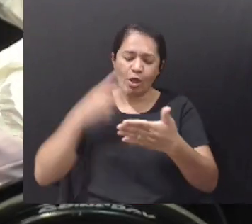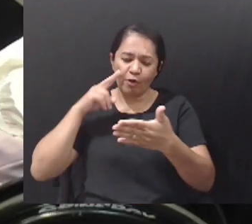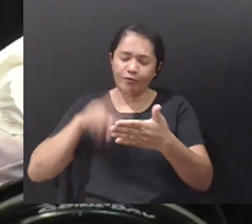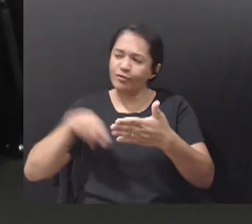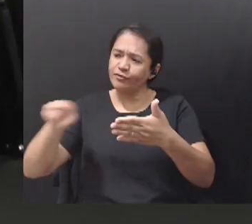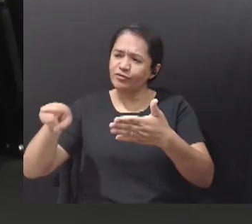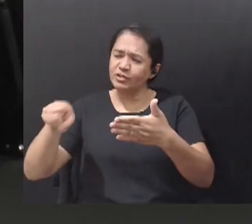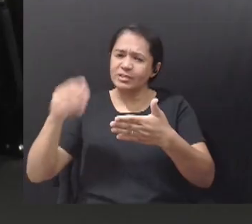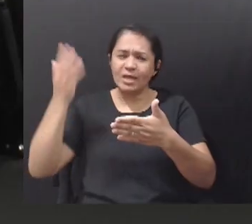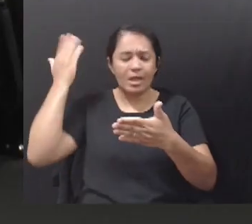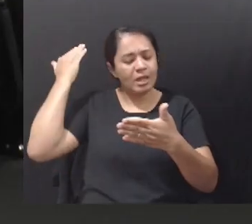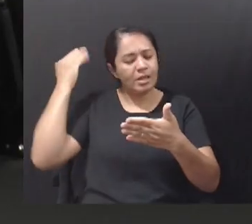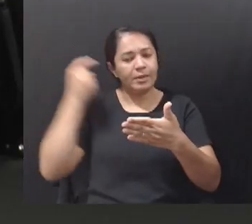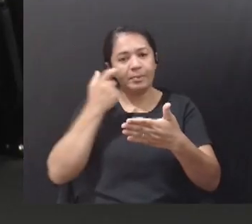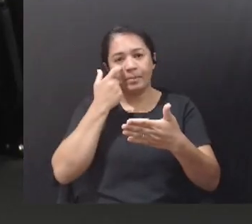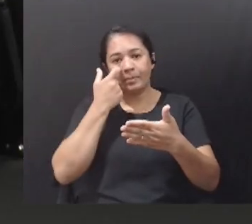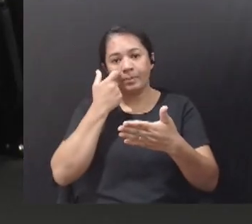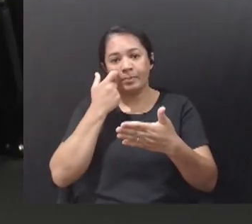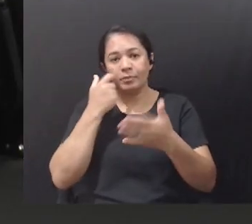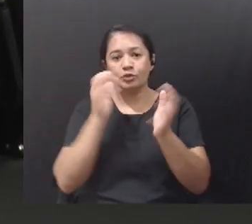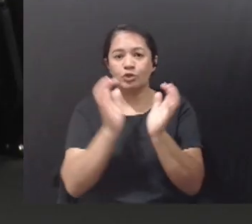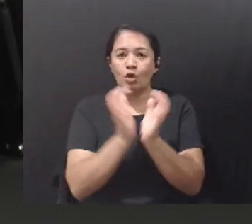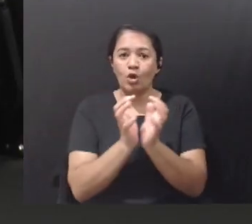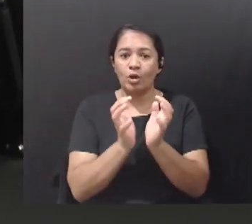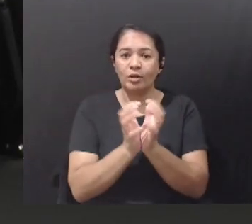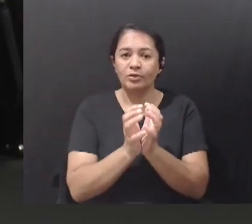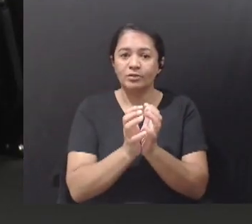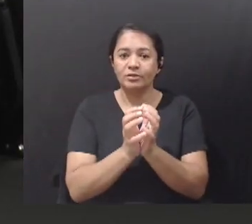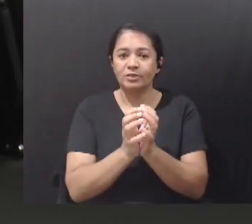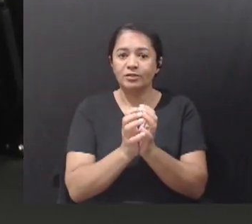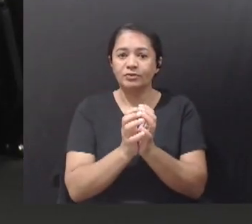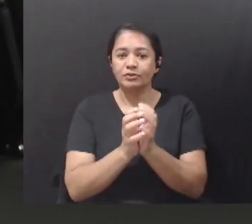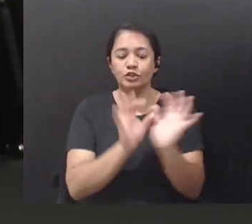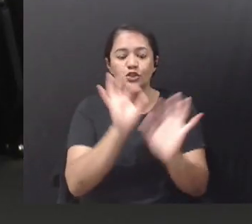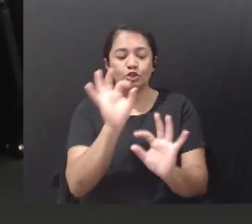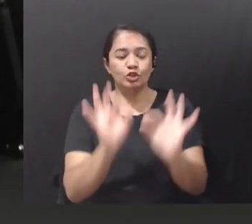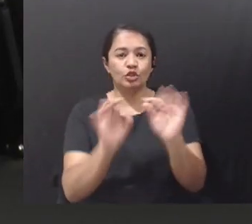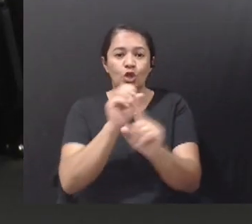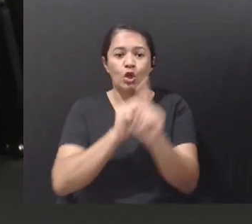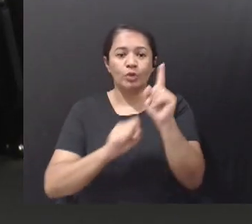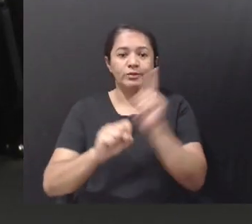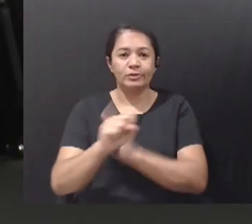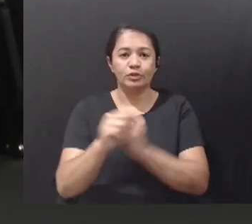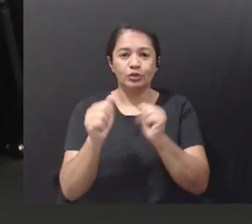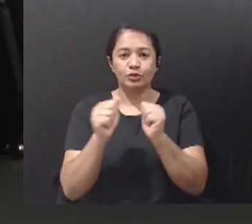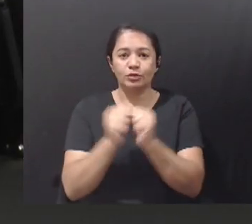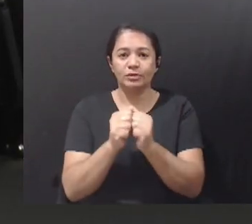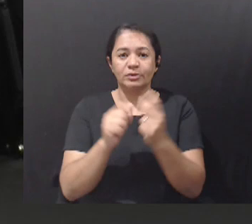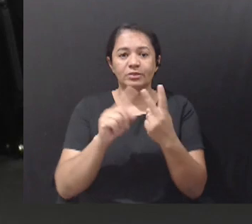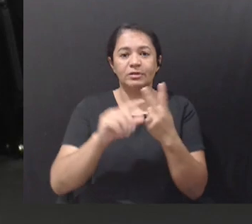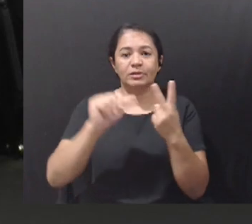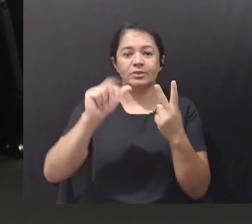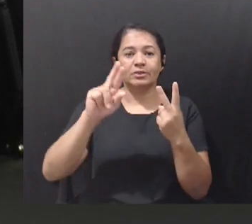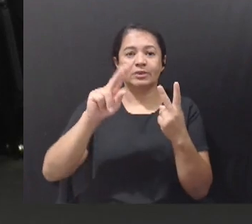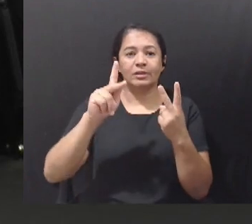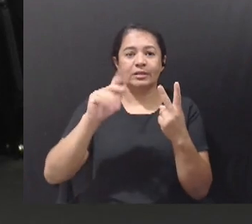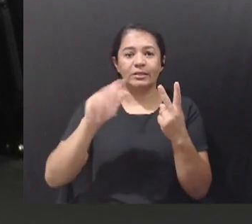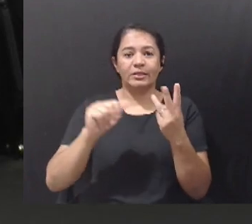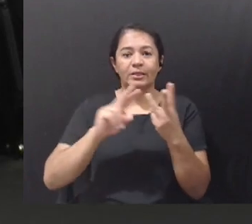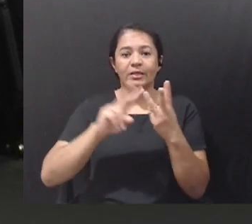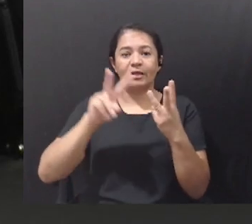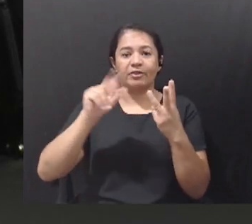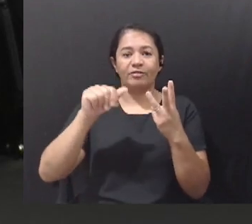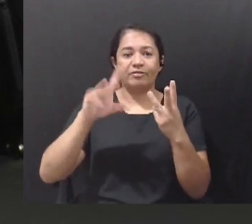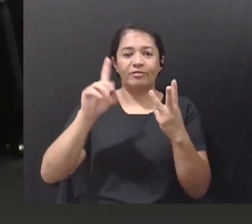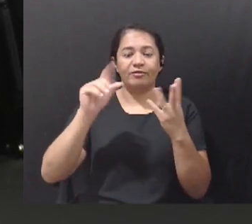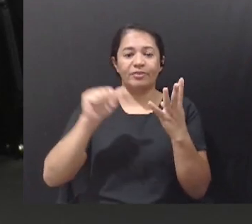época, da Comissão de Ordem Social, juntamente com Arita Petená, Wanda Russo, Carlos Signorelli,